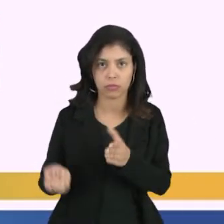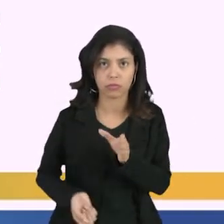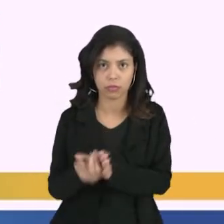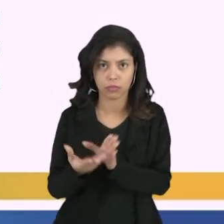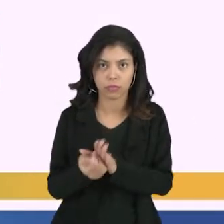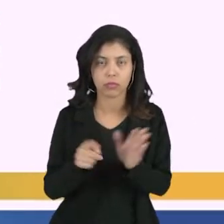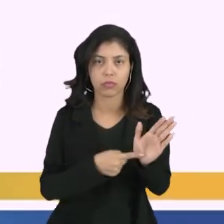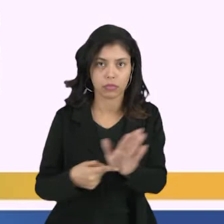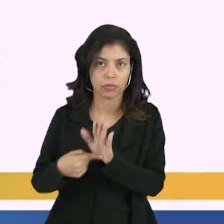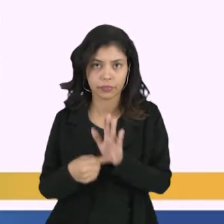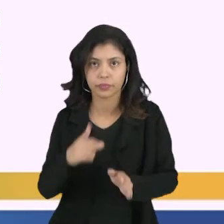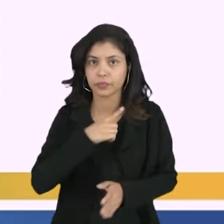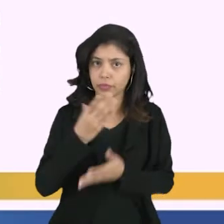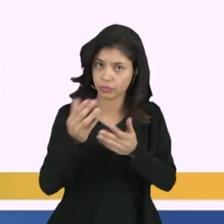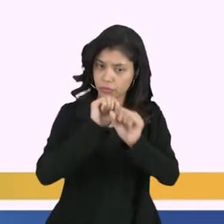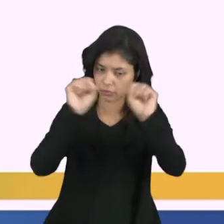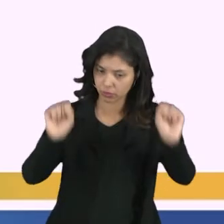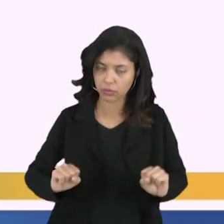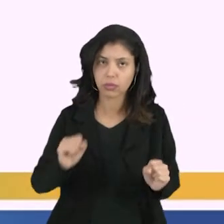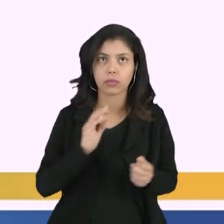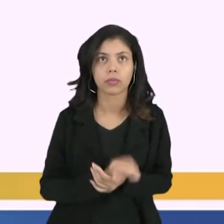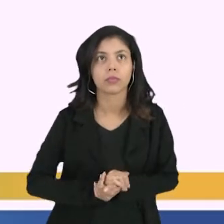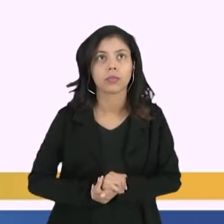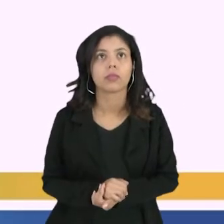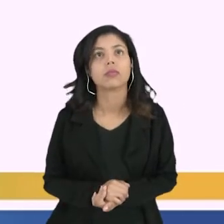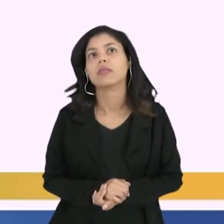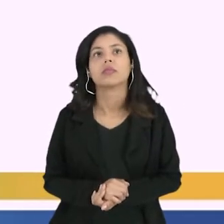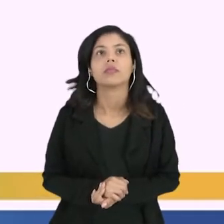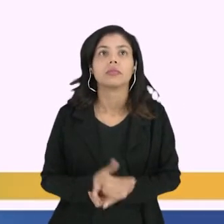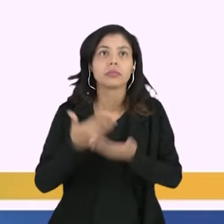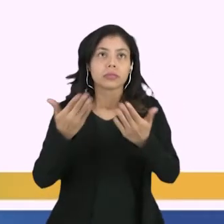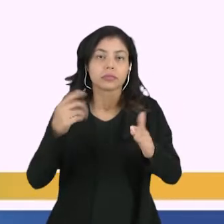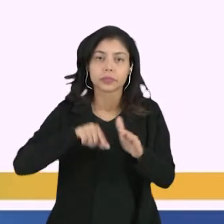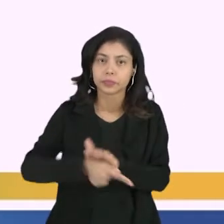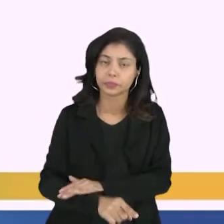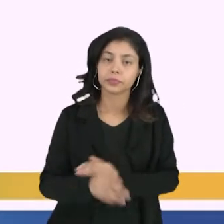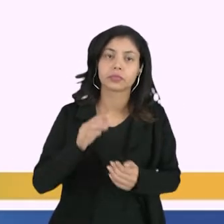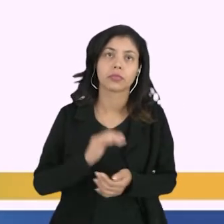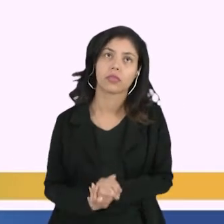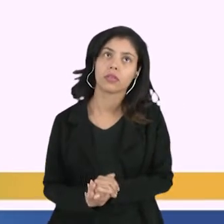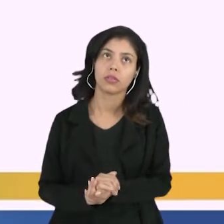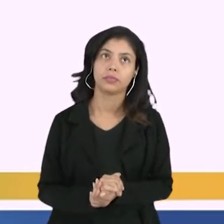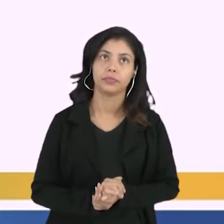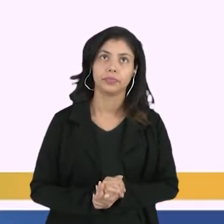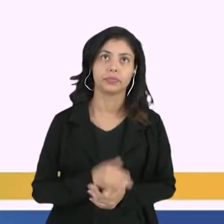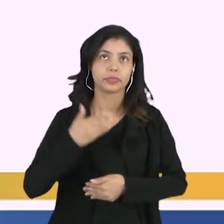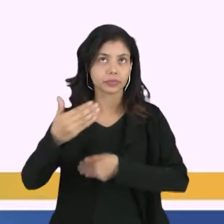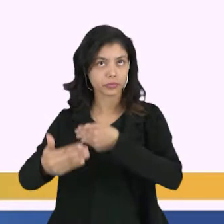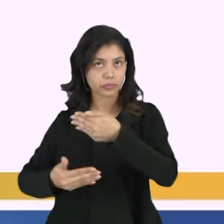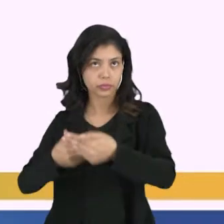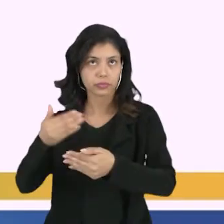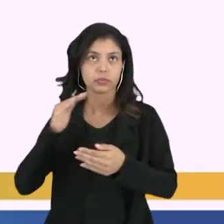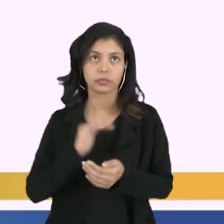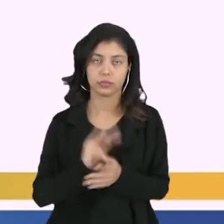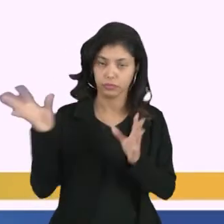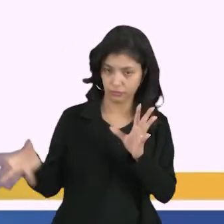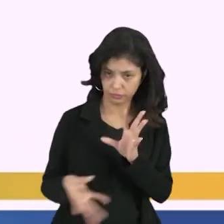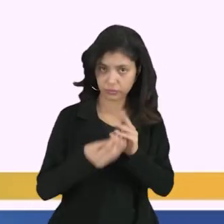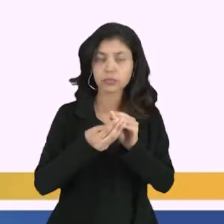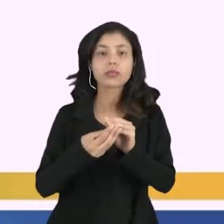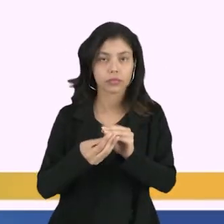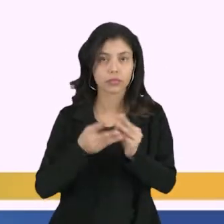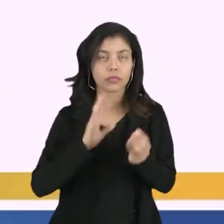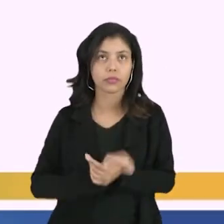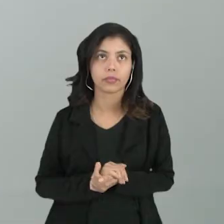bom? Então, a gente tem essa sistematização. E aí, dentro do processo da